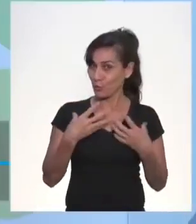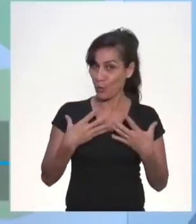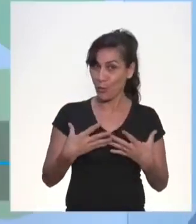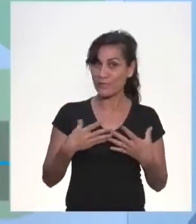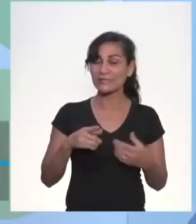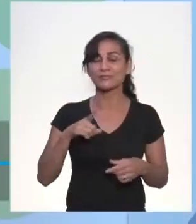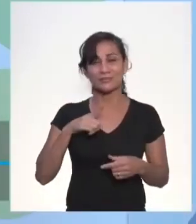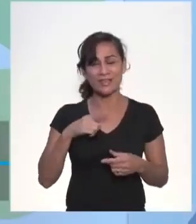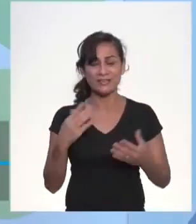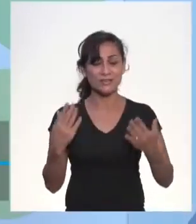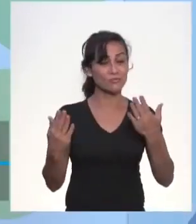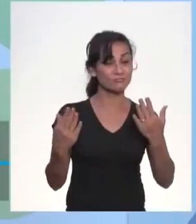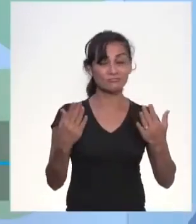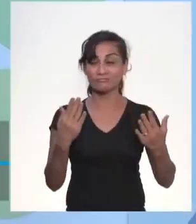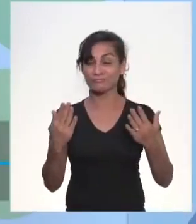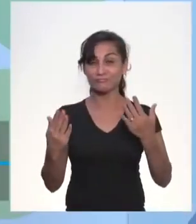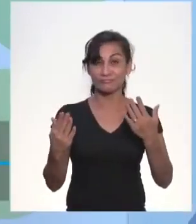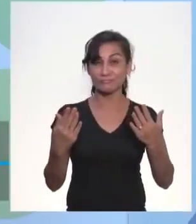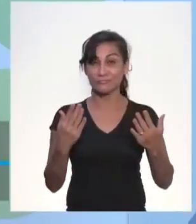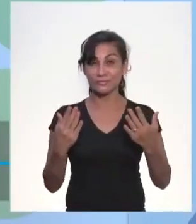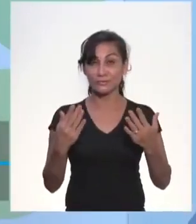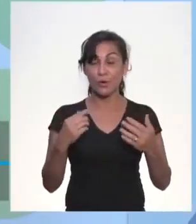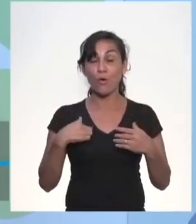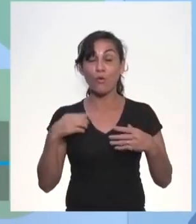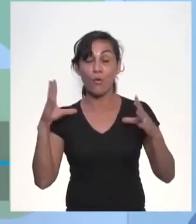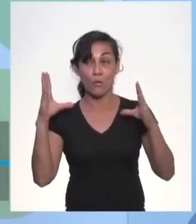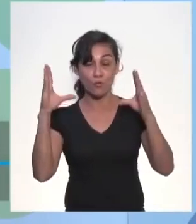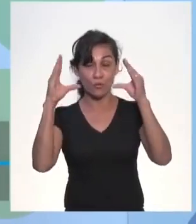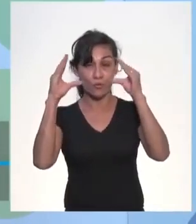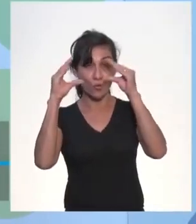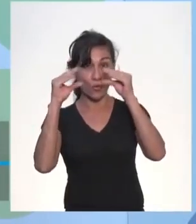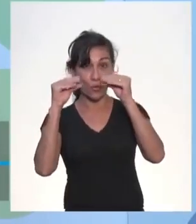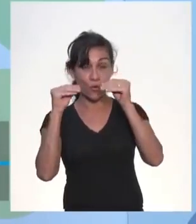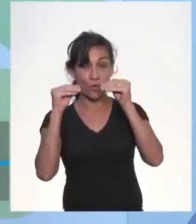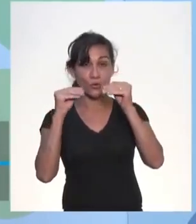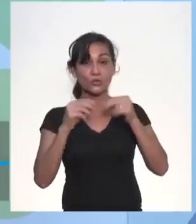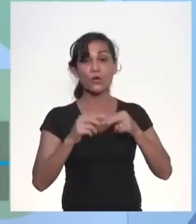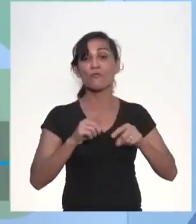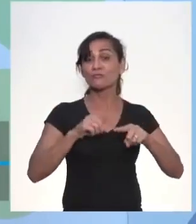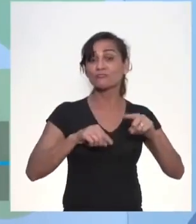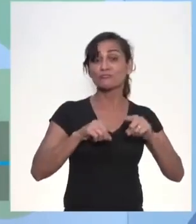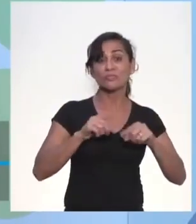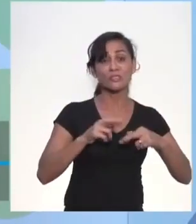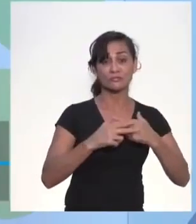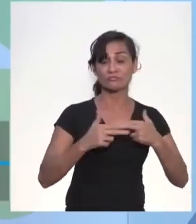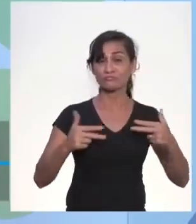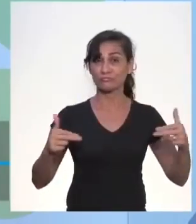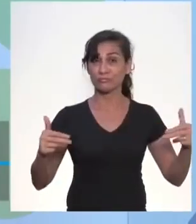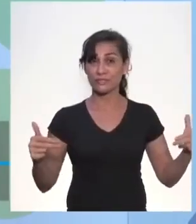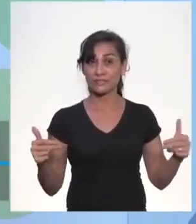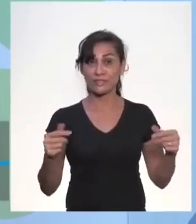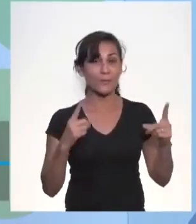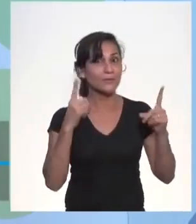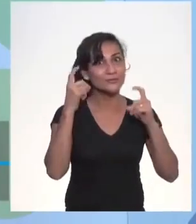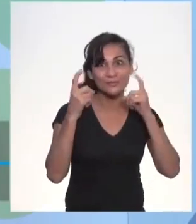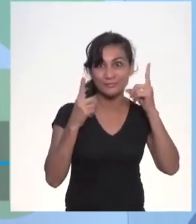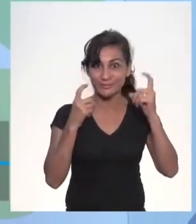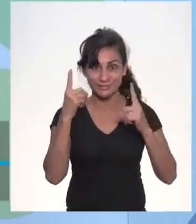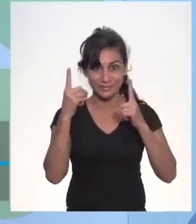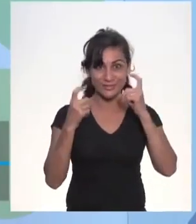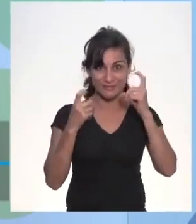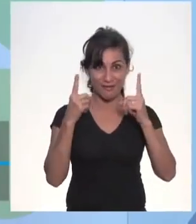essa comparação, né? Ele faz comparação com noite, comparação com vários outros elementos. Isso mostra a